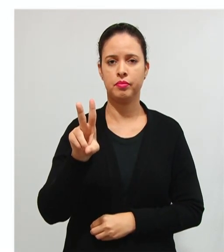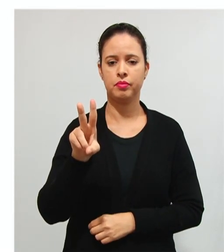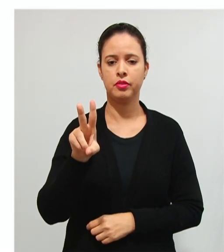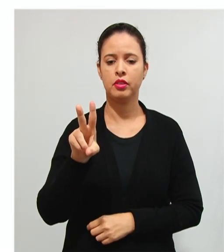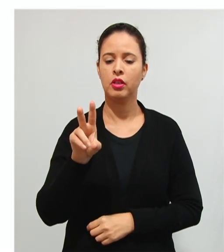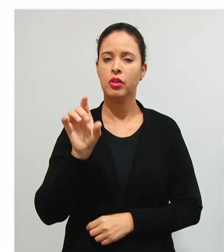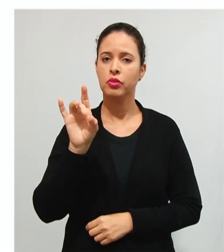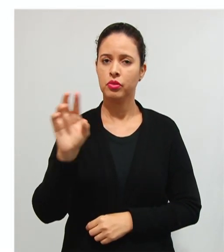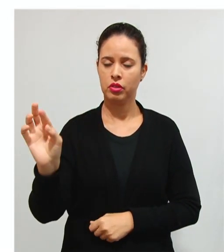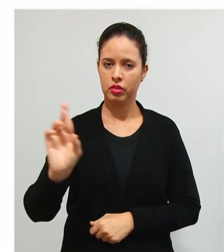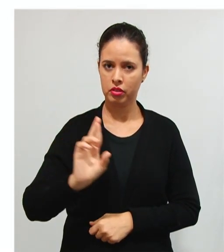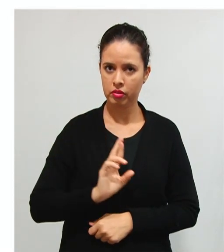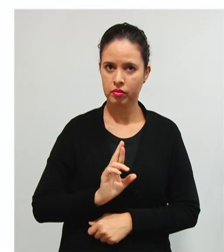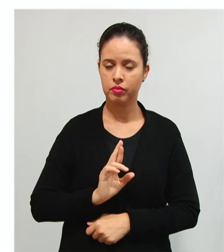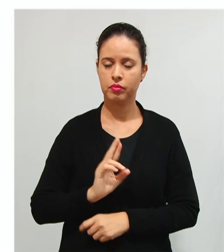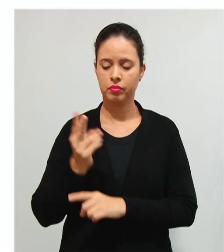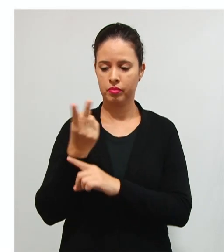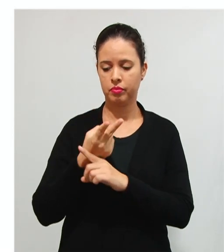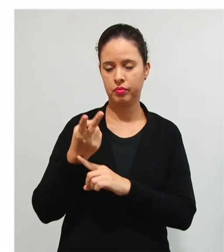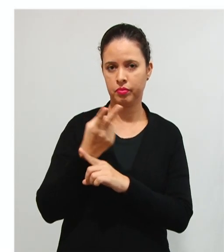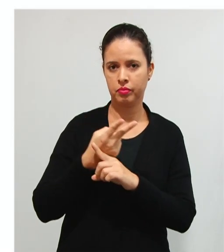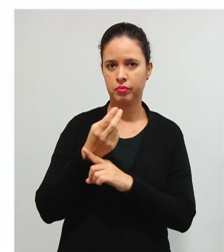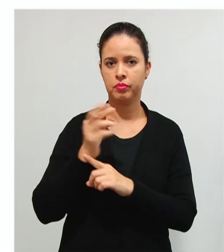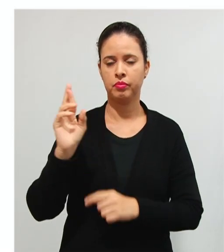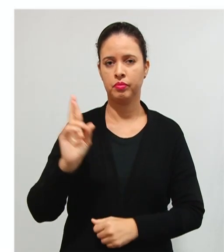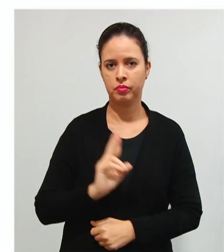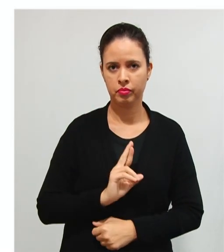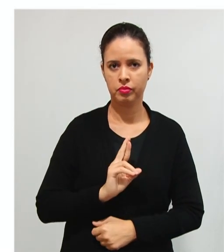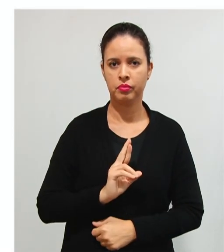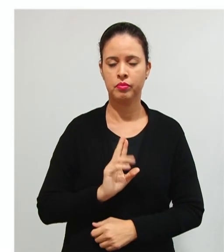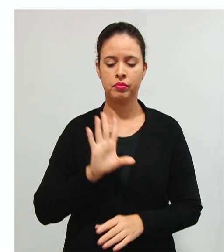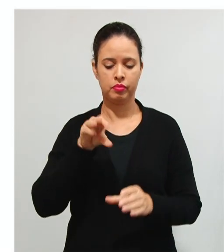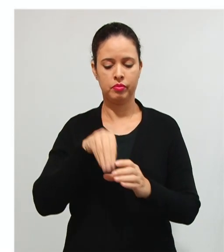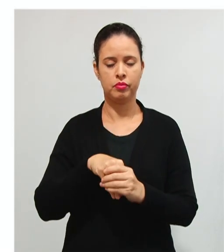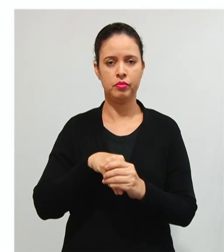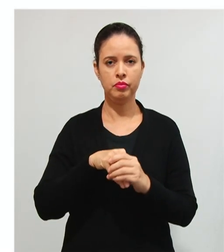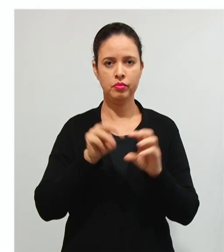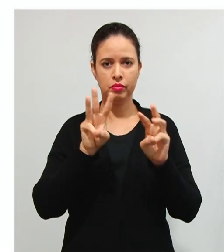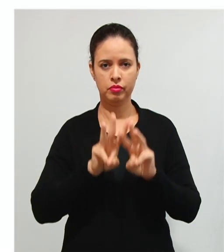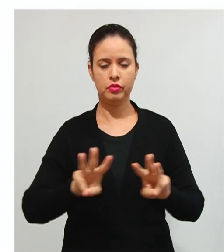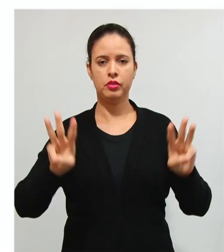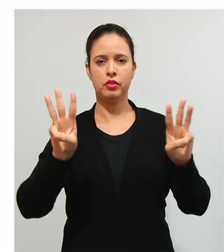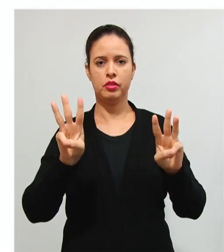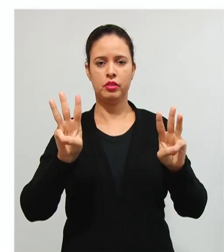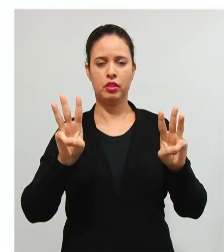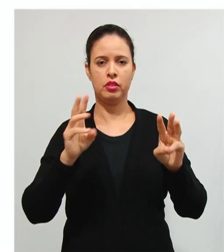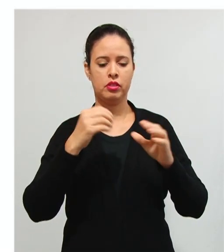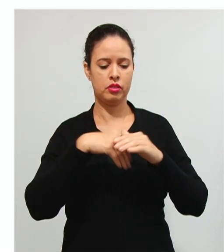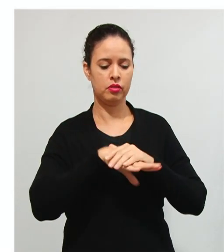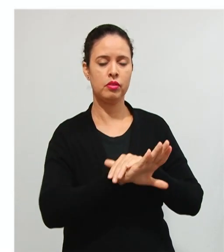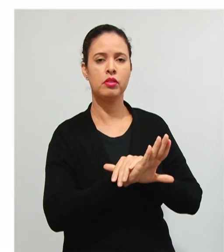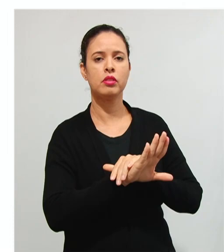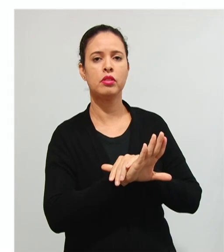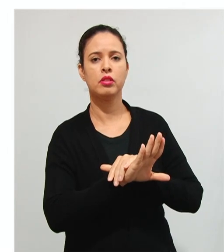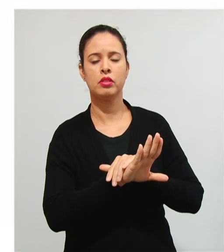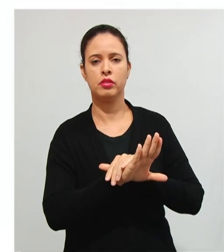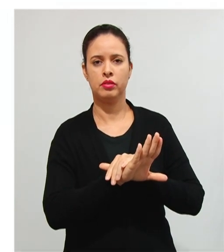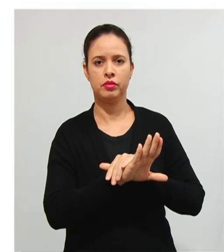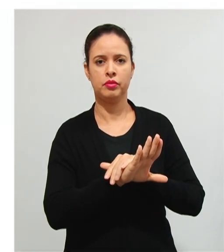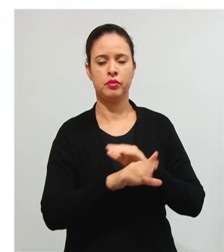Ele só vai retornar buscas, resultados que estão dentro de sites que estão armazenados em domínio